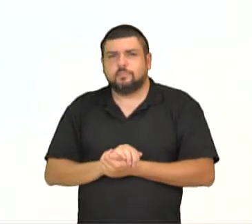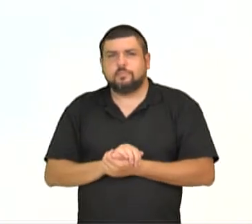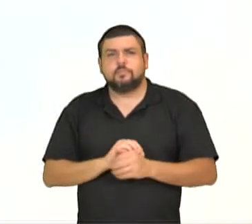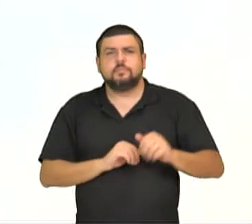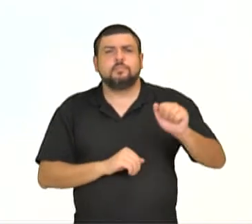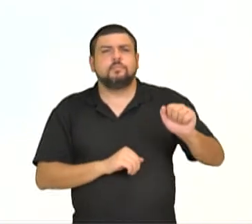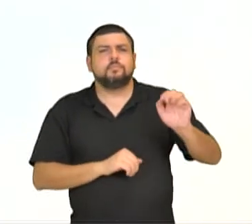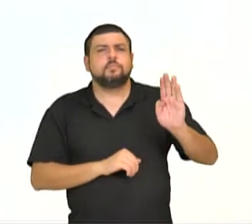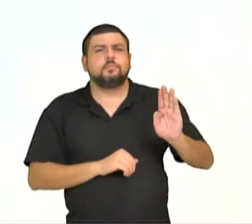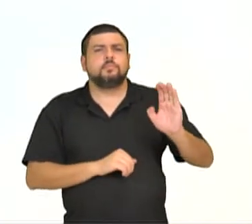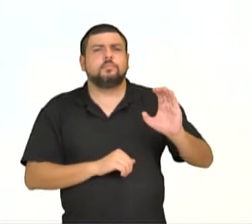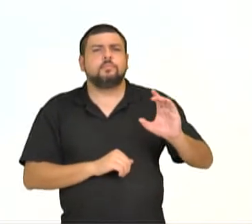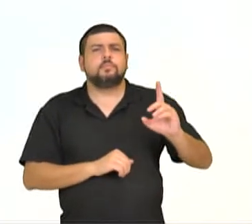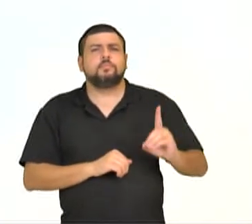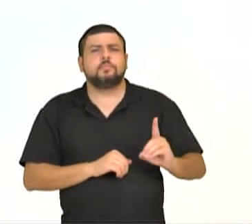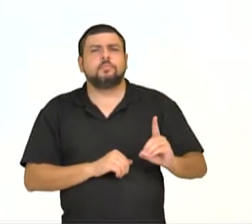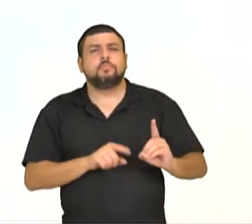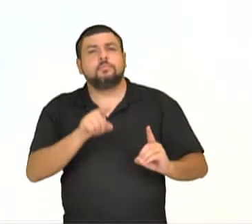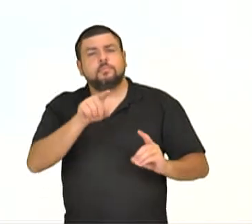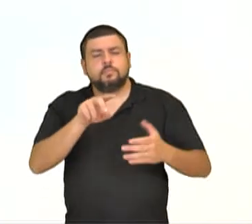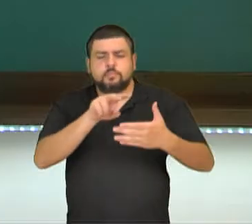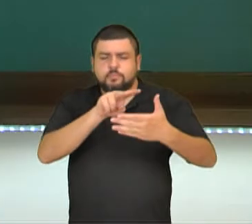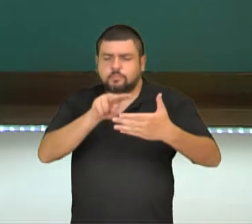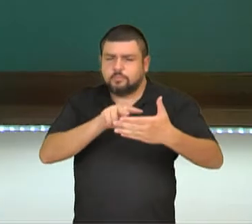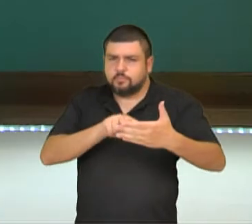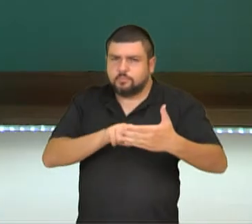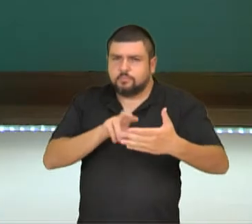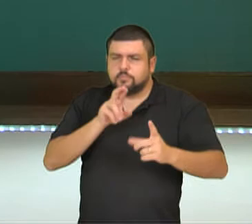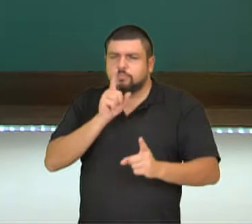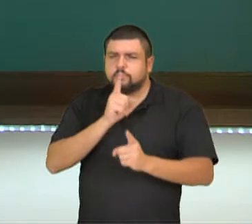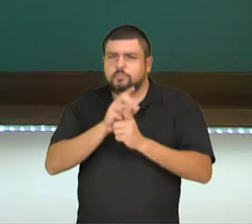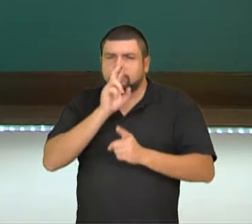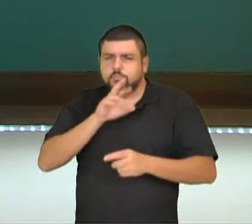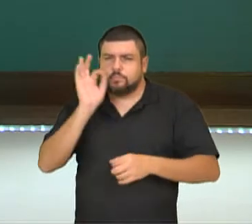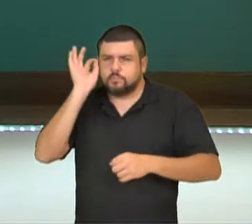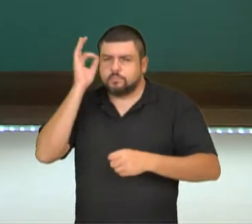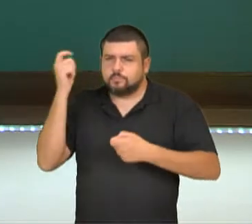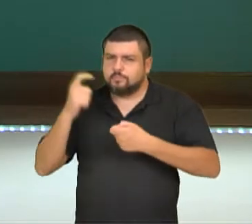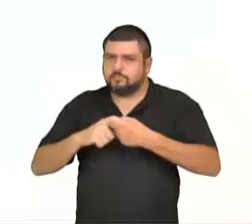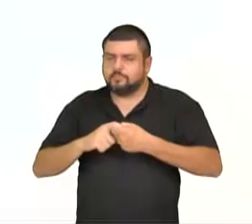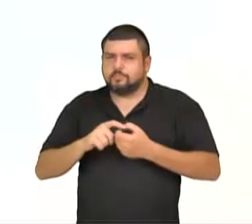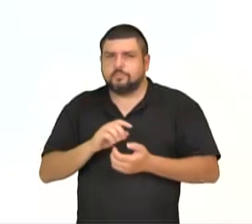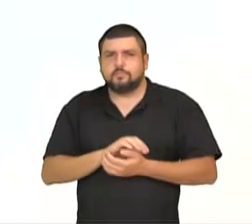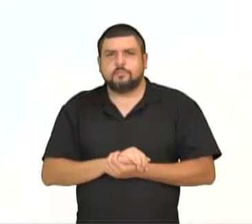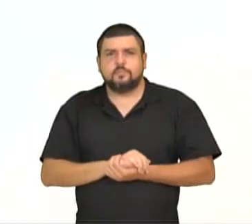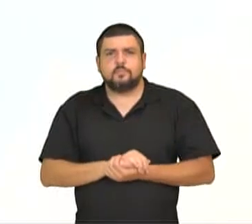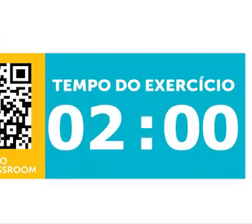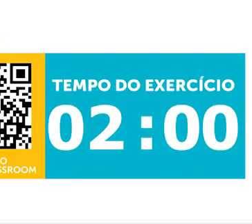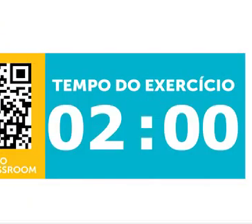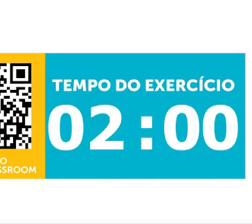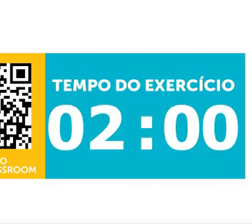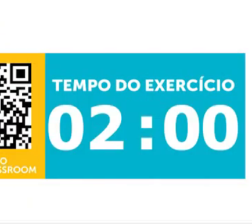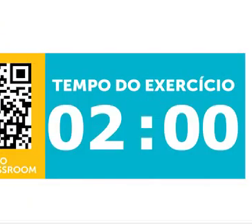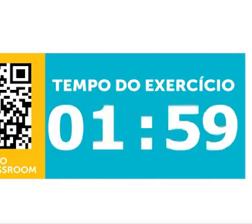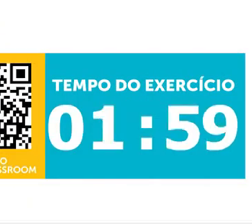B, C e D para você ler, encontrar a resposta e eu já volto para nós conferirmos.